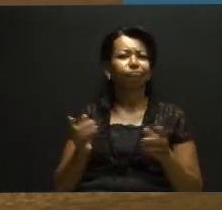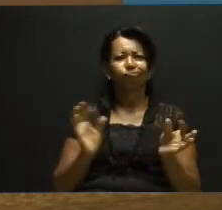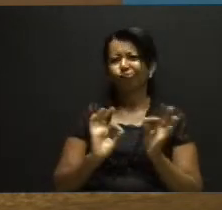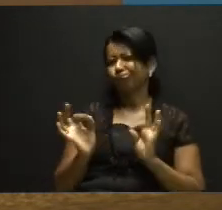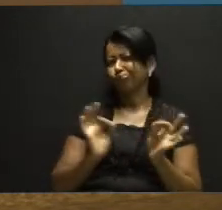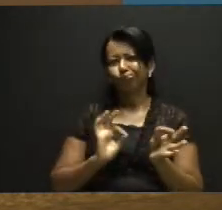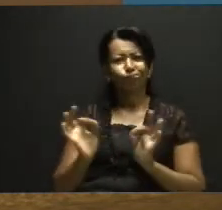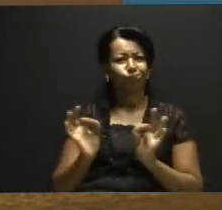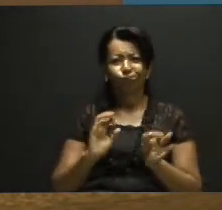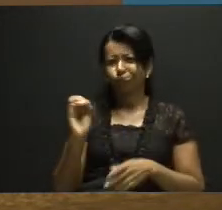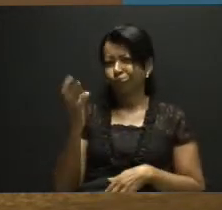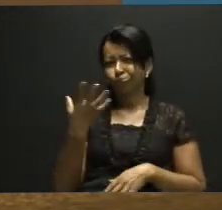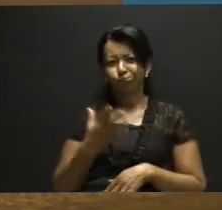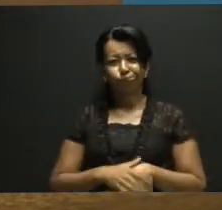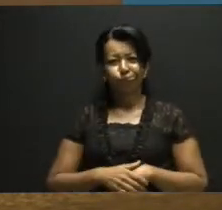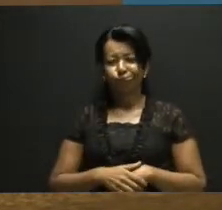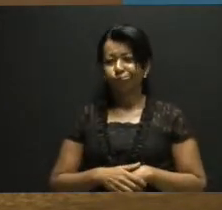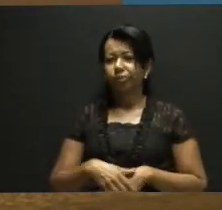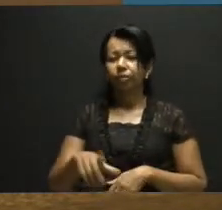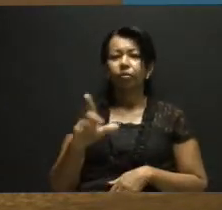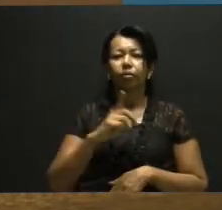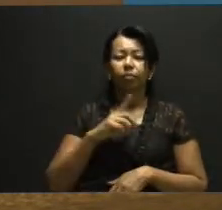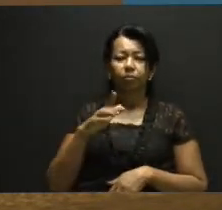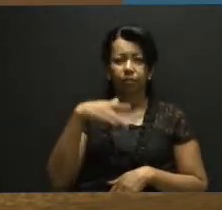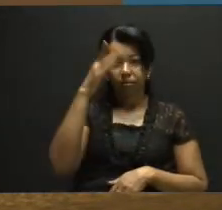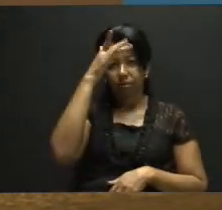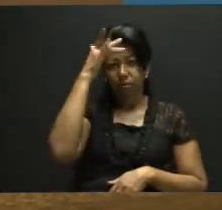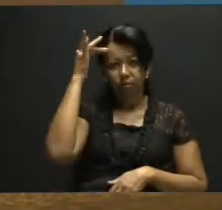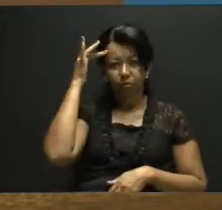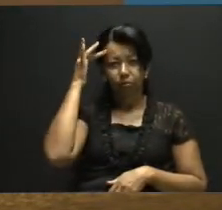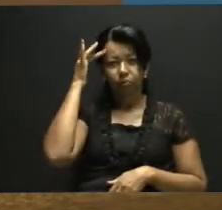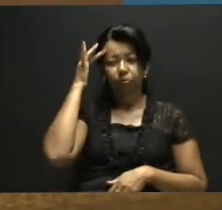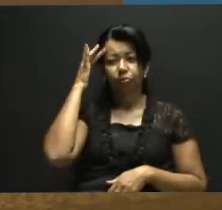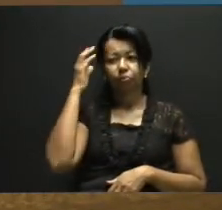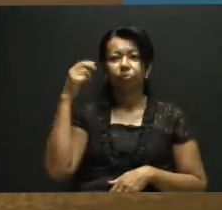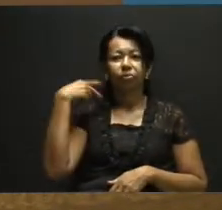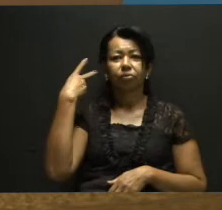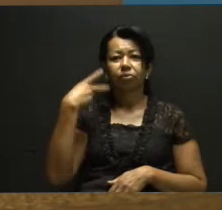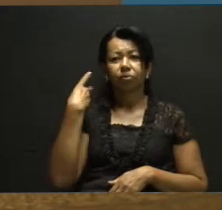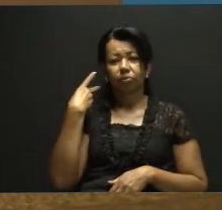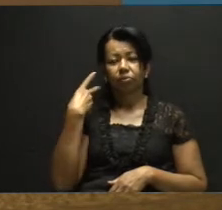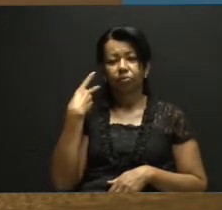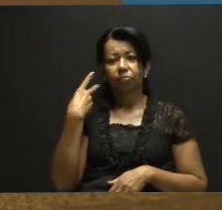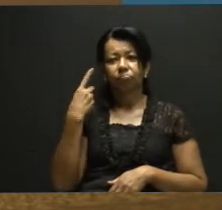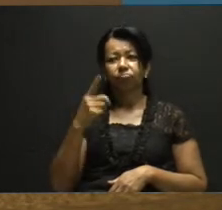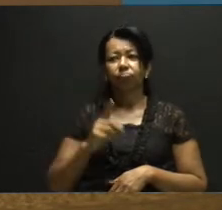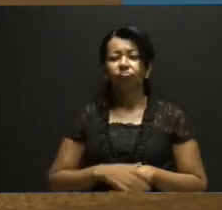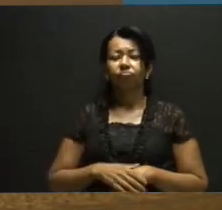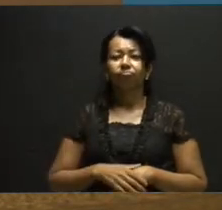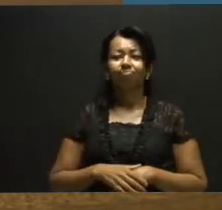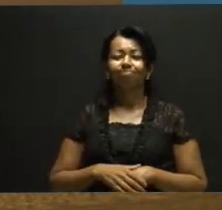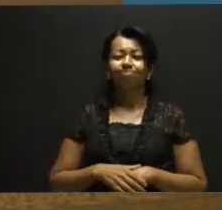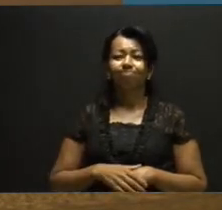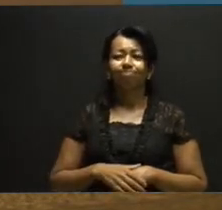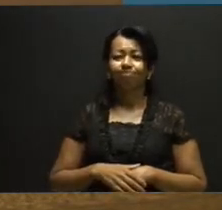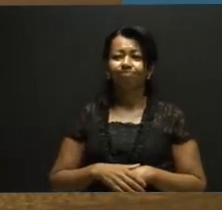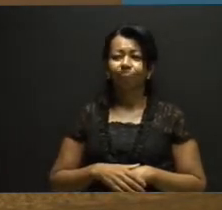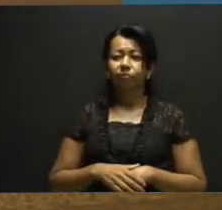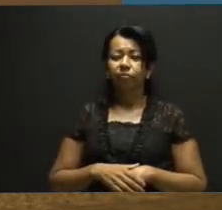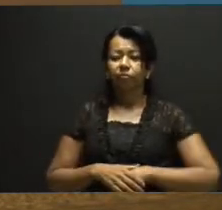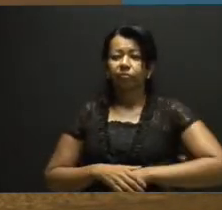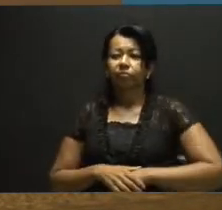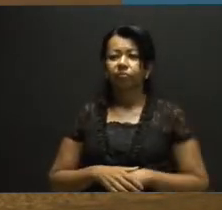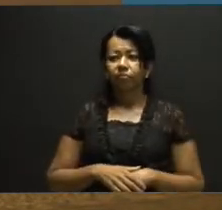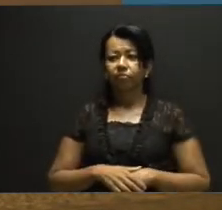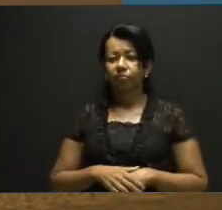porque os jogadores vereador presidente infelizmente ele estão sendo mal acomodado o